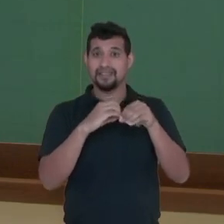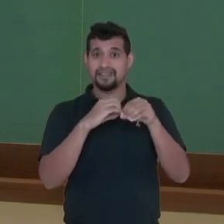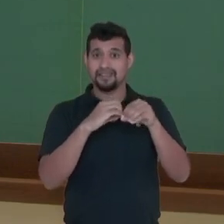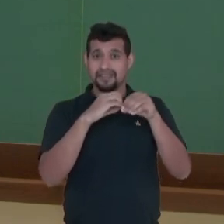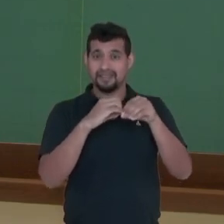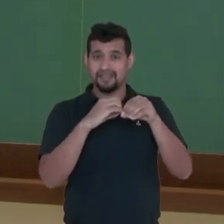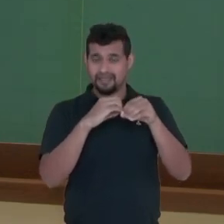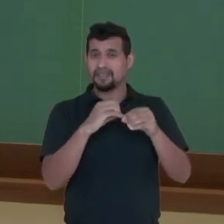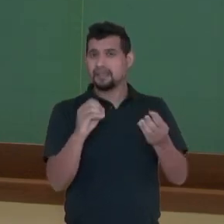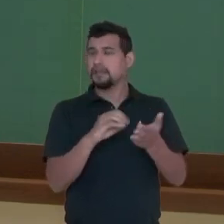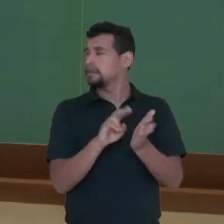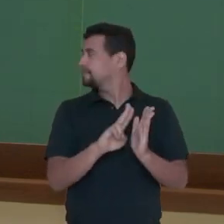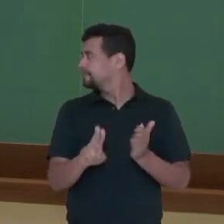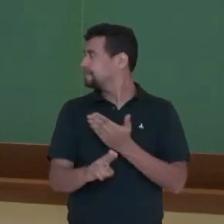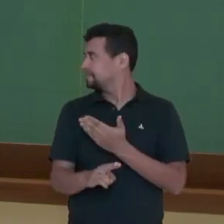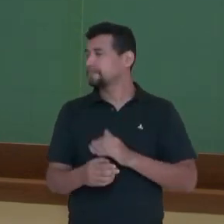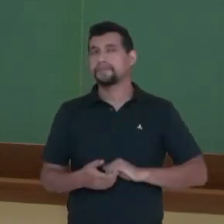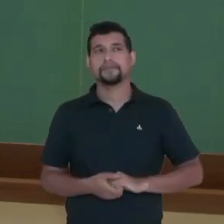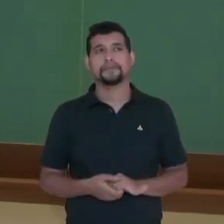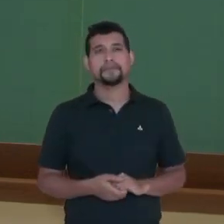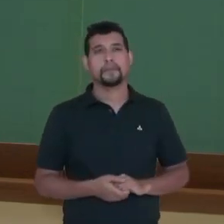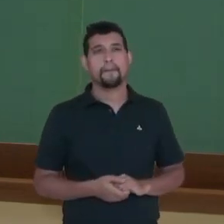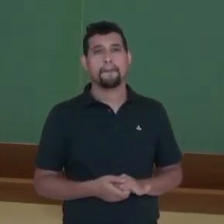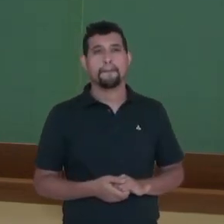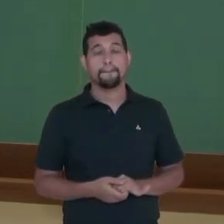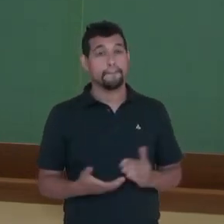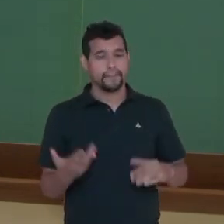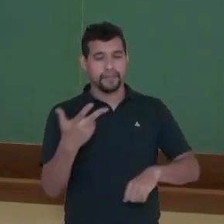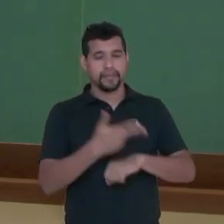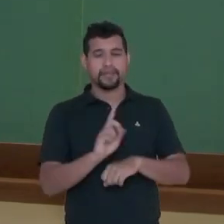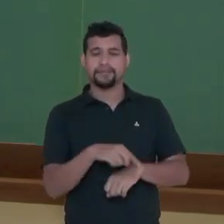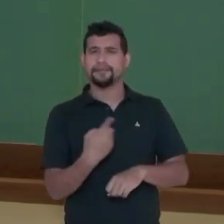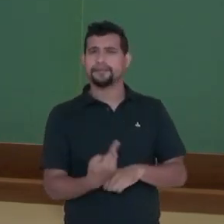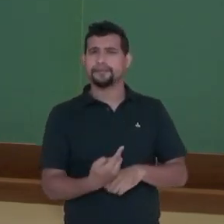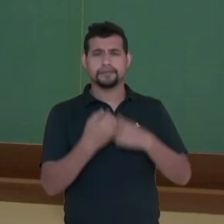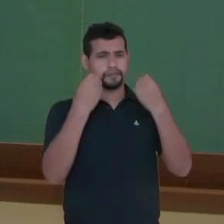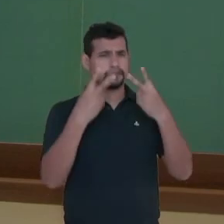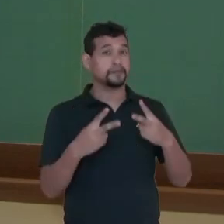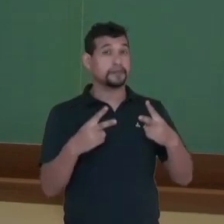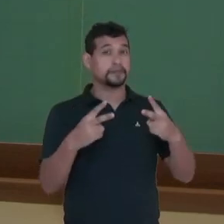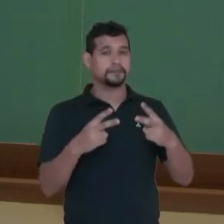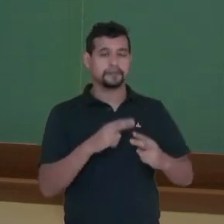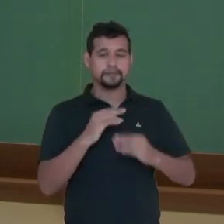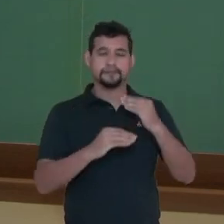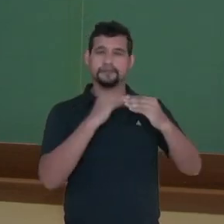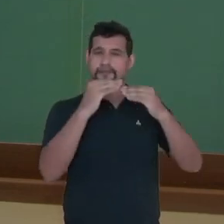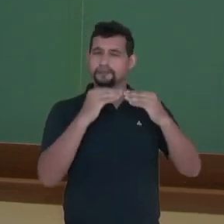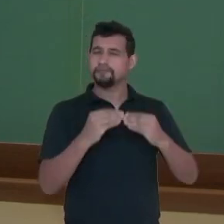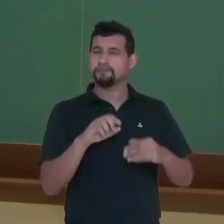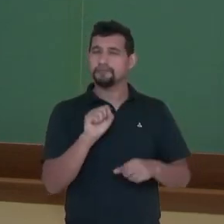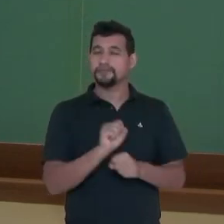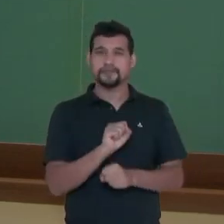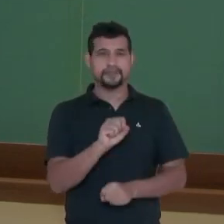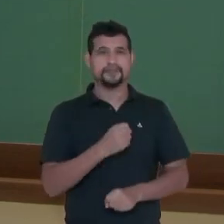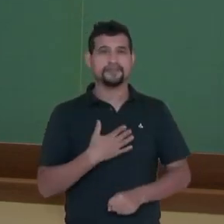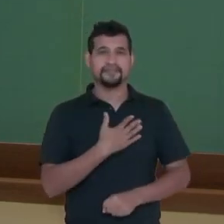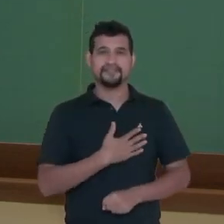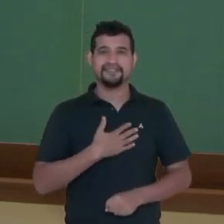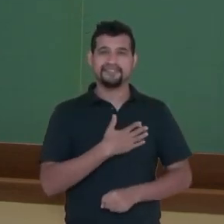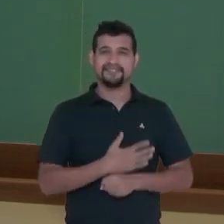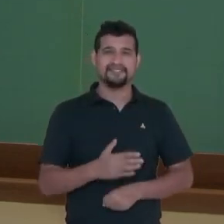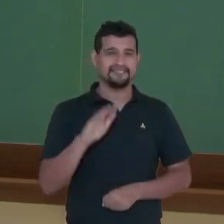por alguma região do corpo. Nesse vídeo, nós falamos sobre desenvolvimento embrionário. Espero que vocês tenham